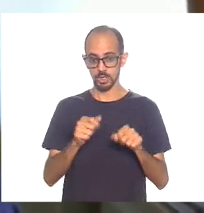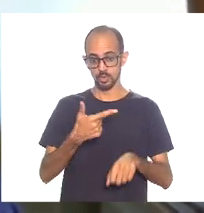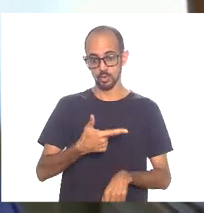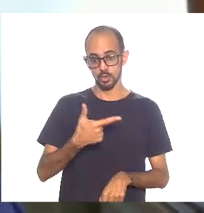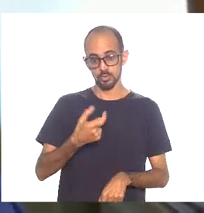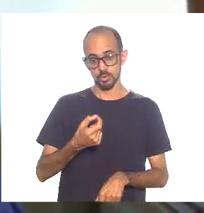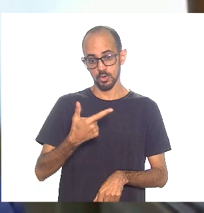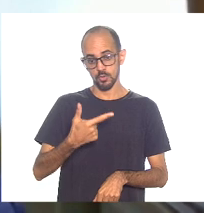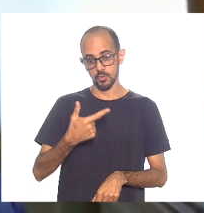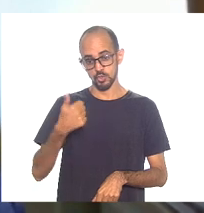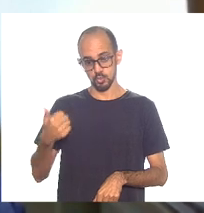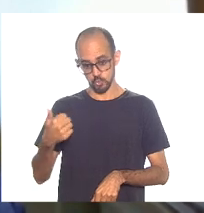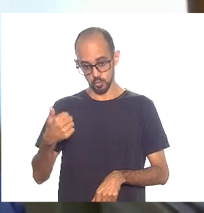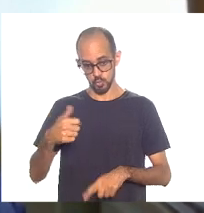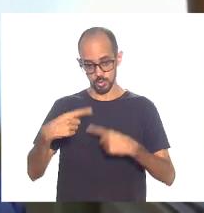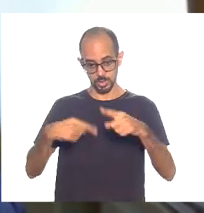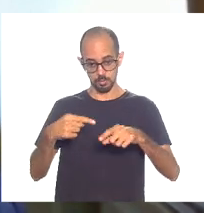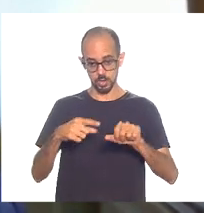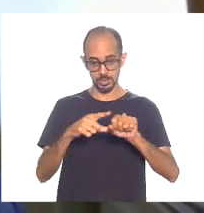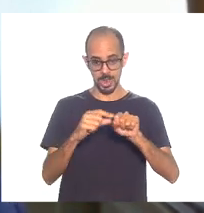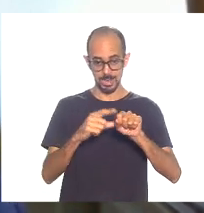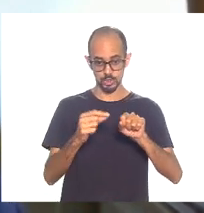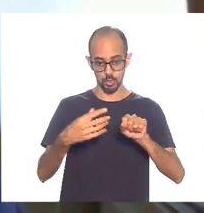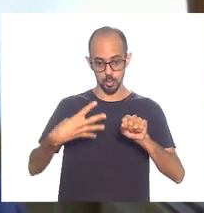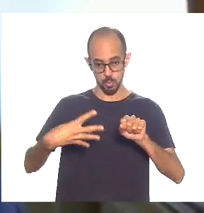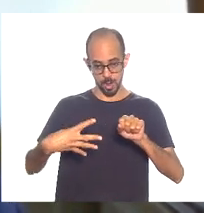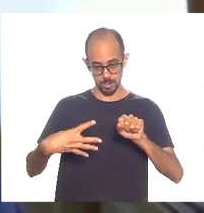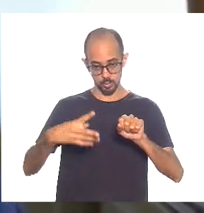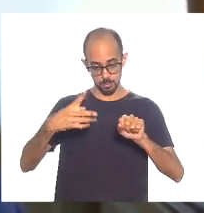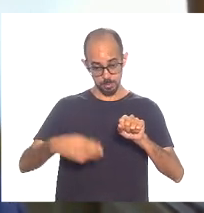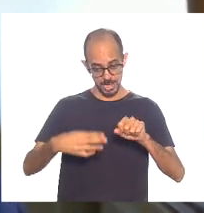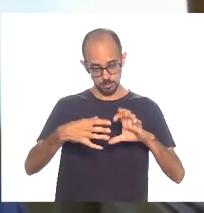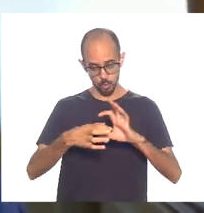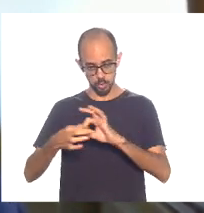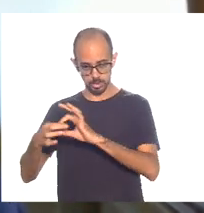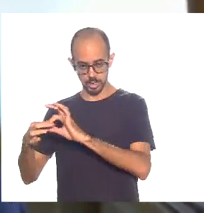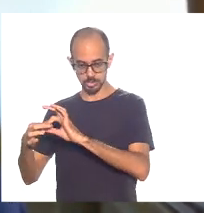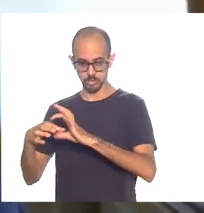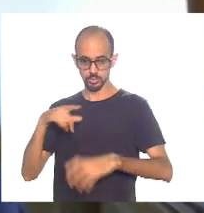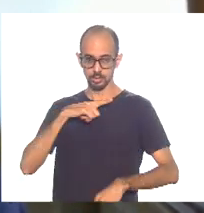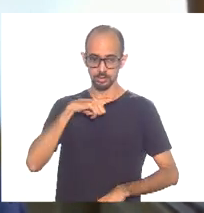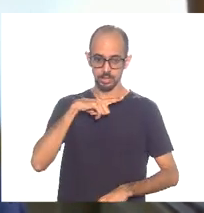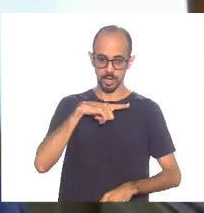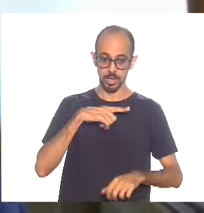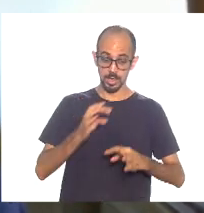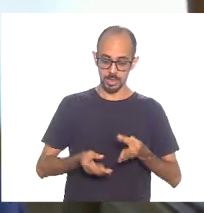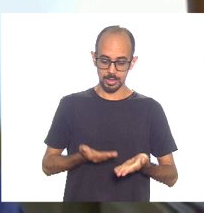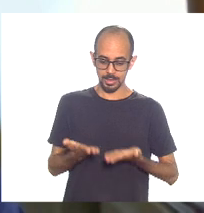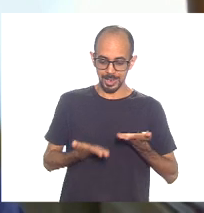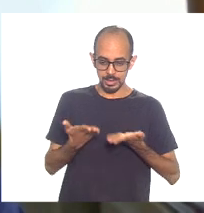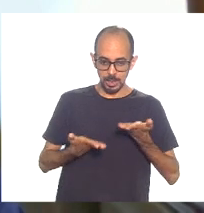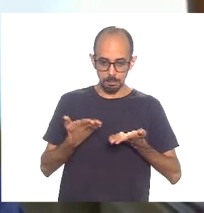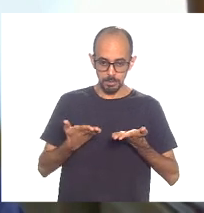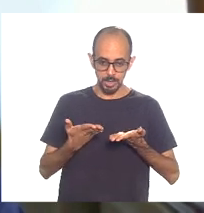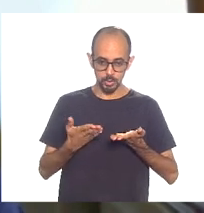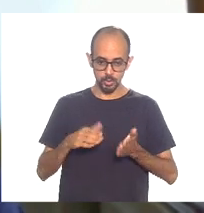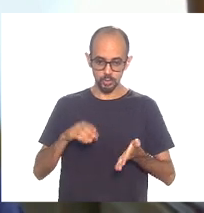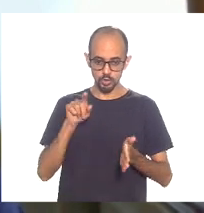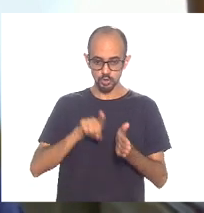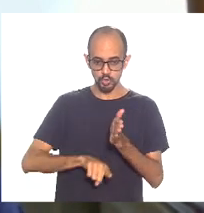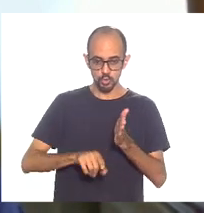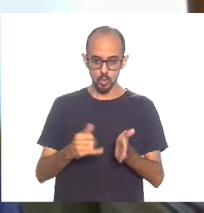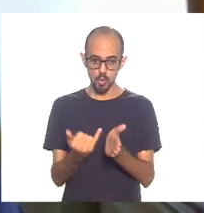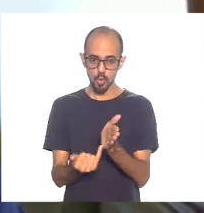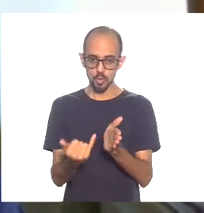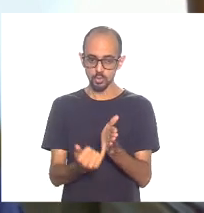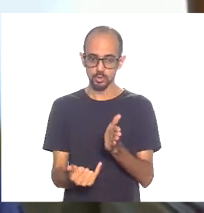2021. Depois, no artigo 4º, no mesmo sentido, tratamento tributário especial que